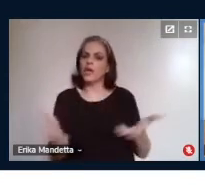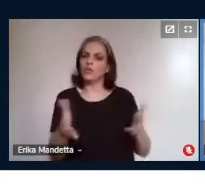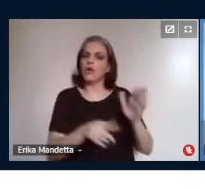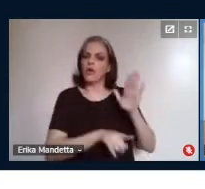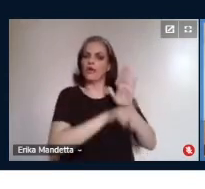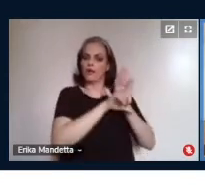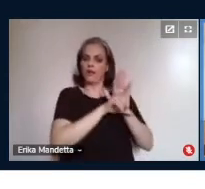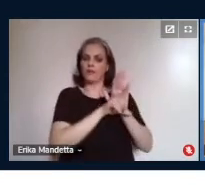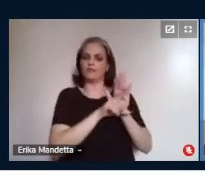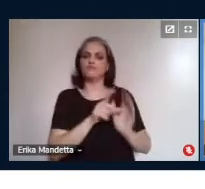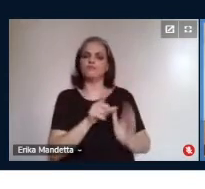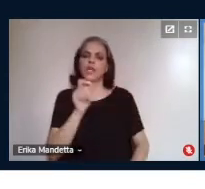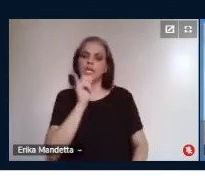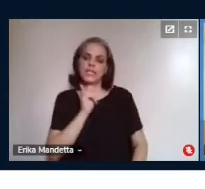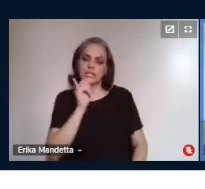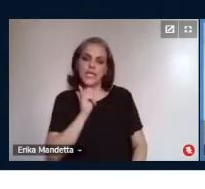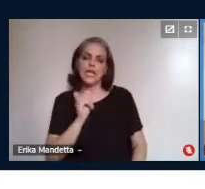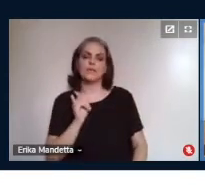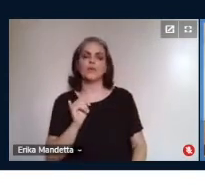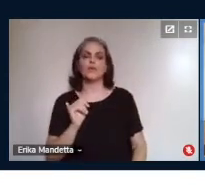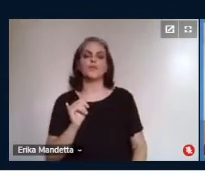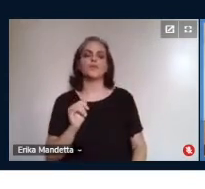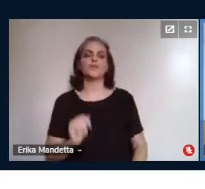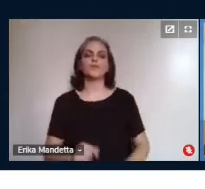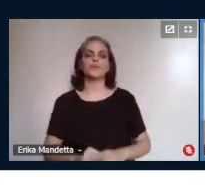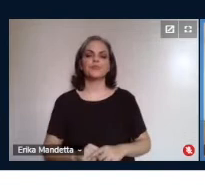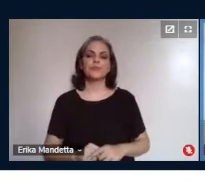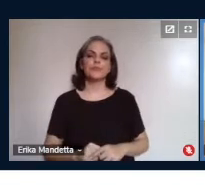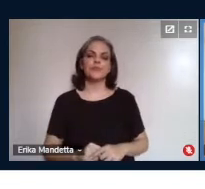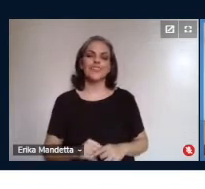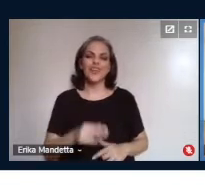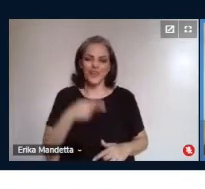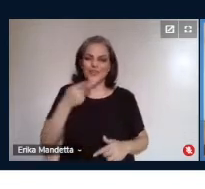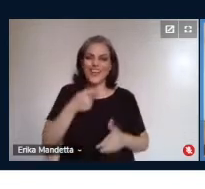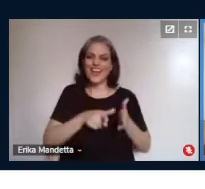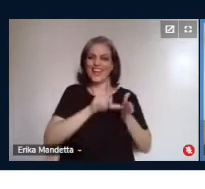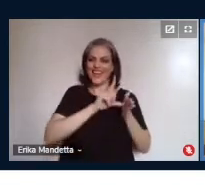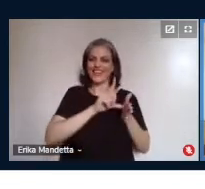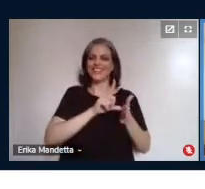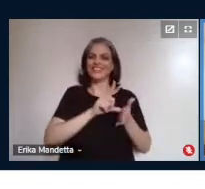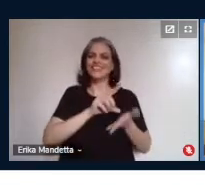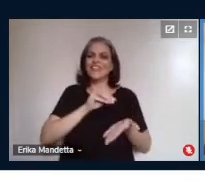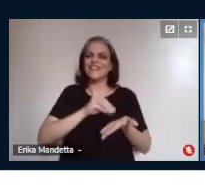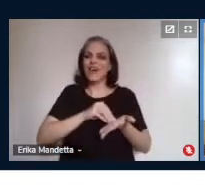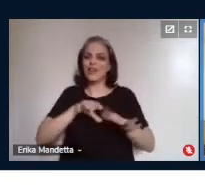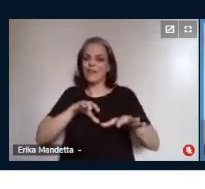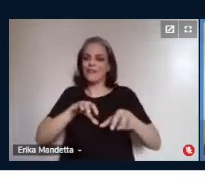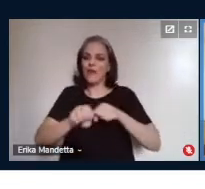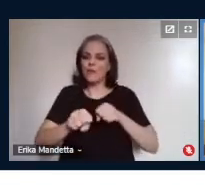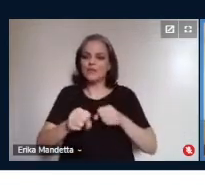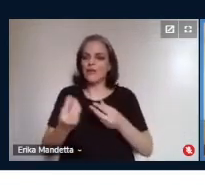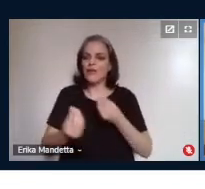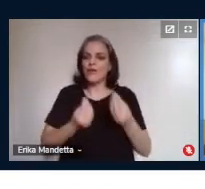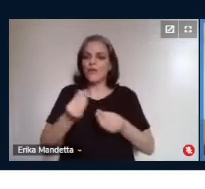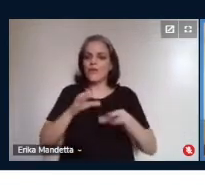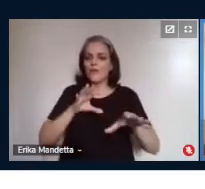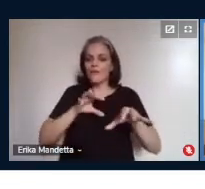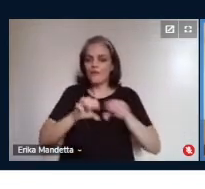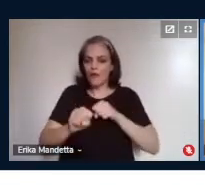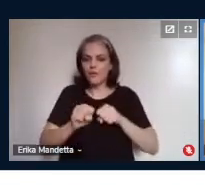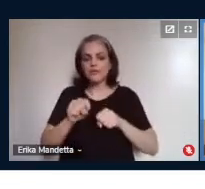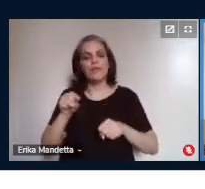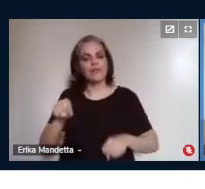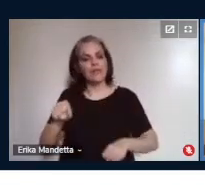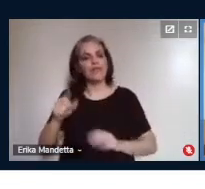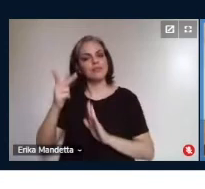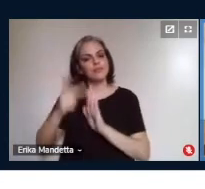uma dessas, uma delas essa que eu acabei de citar, da formação, de como que é a formação, como deve ser